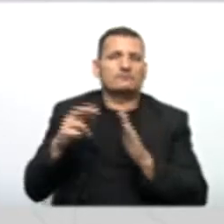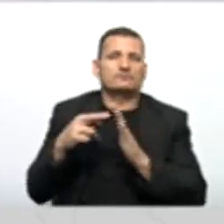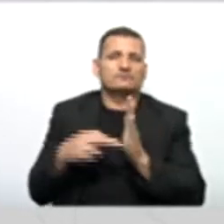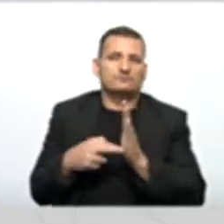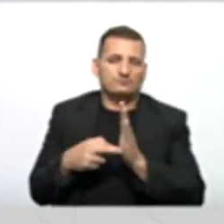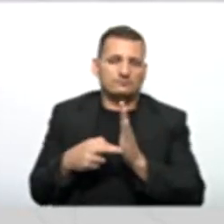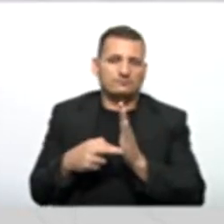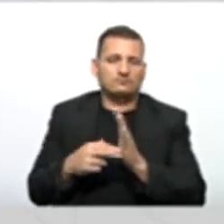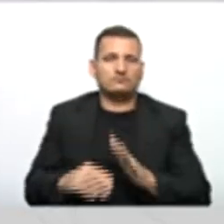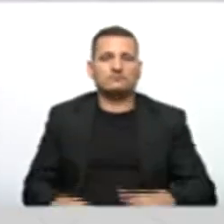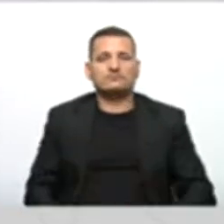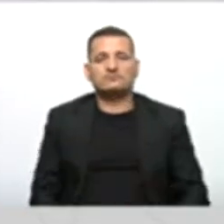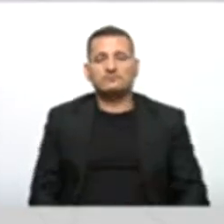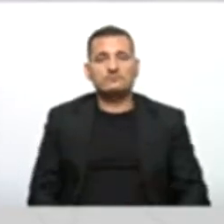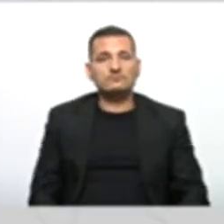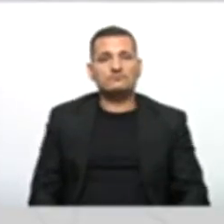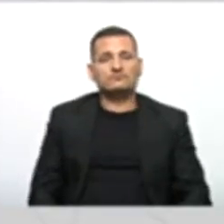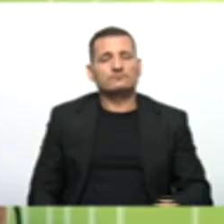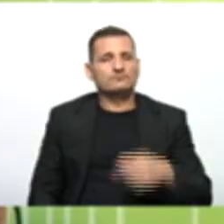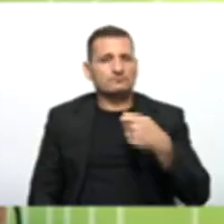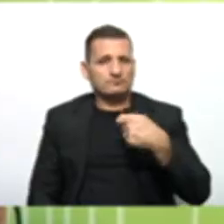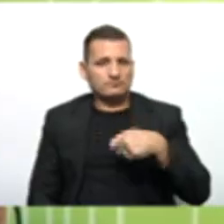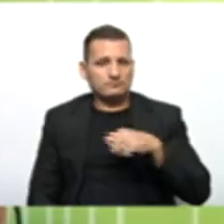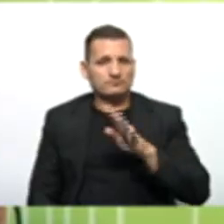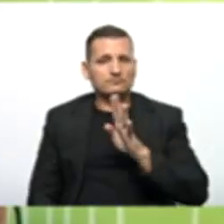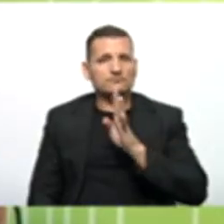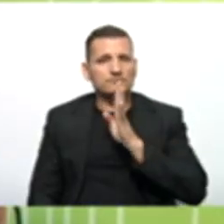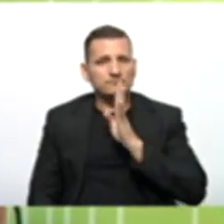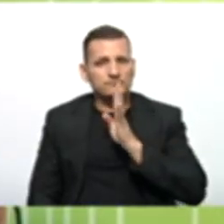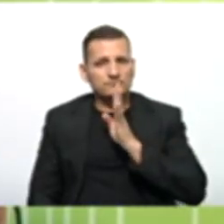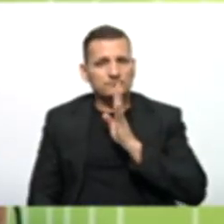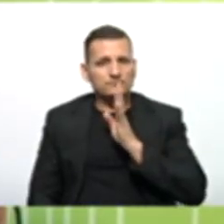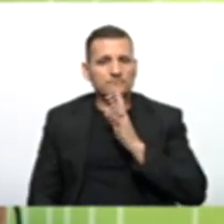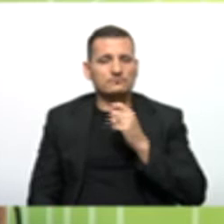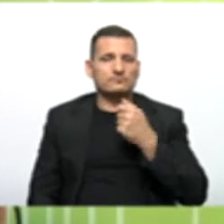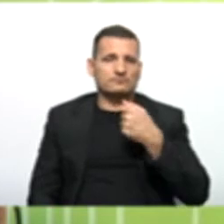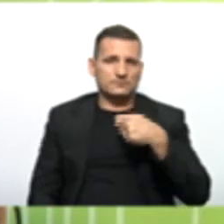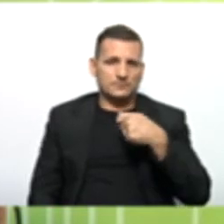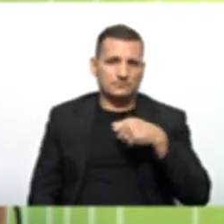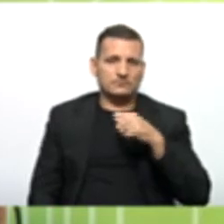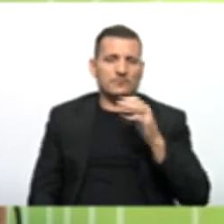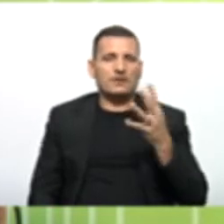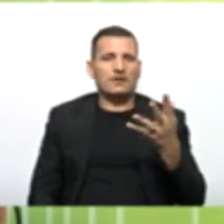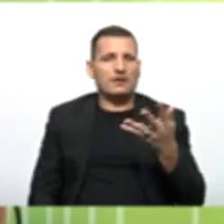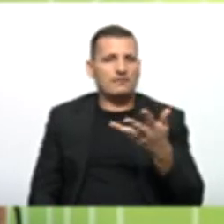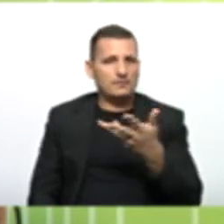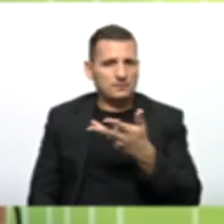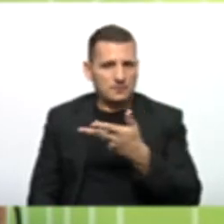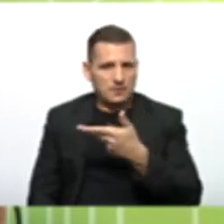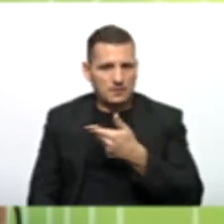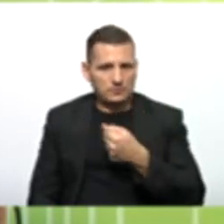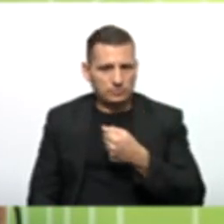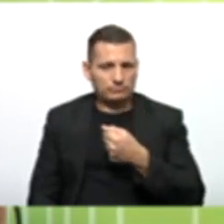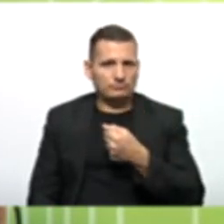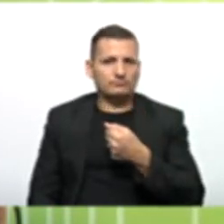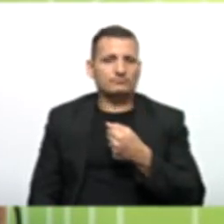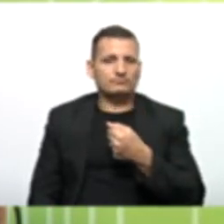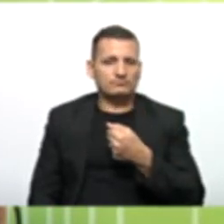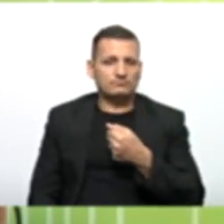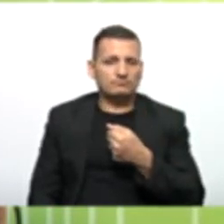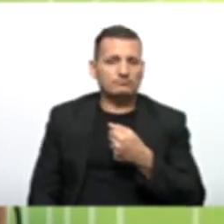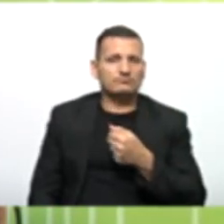tenho que ter o conhecimento, eu tenho que ter as habilidades para poder aplicar esse conhecimento. O conhecimento por si só